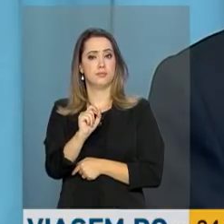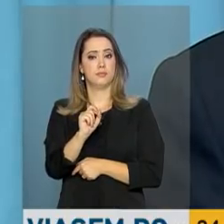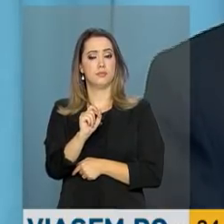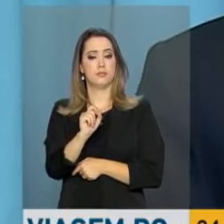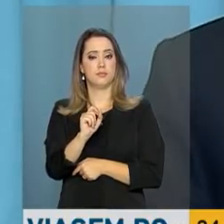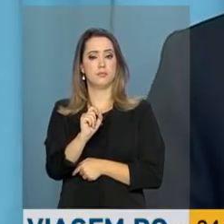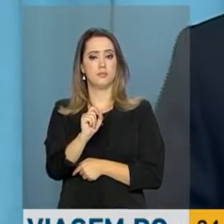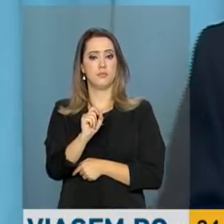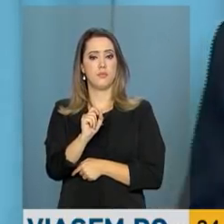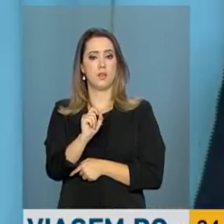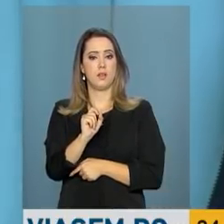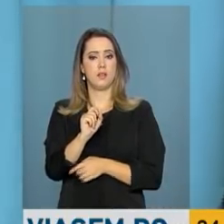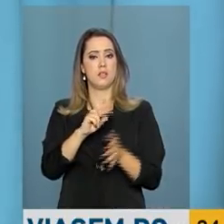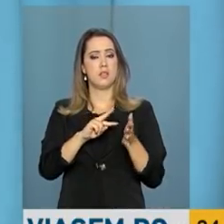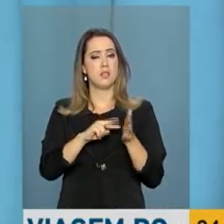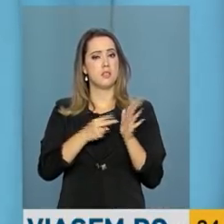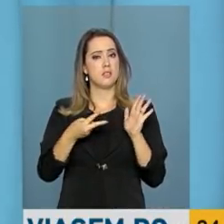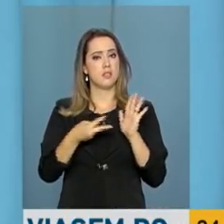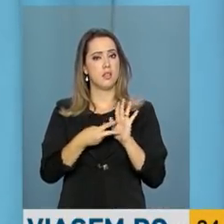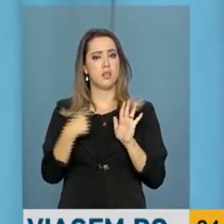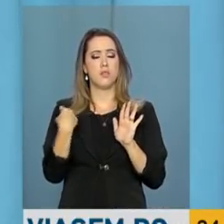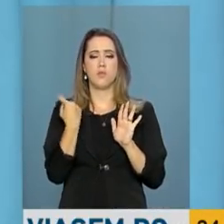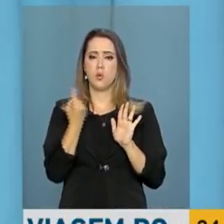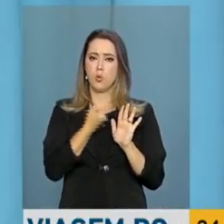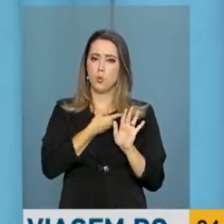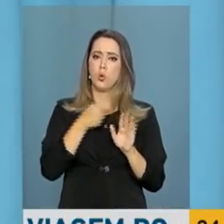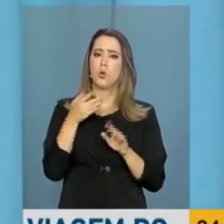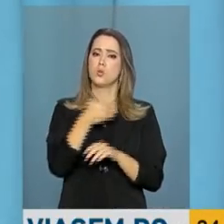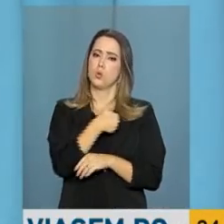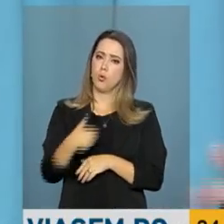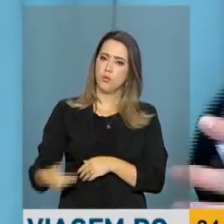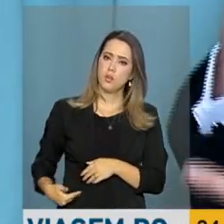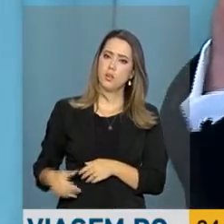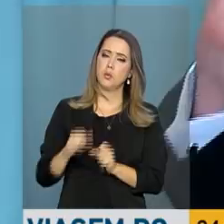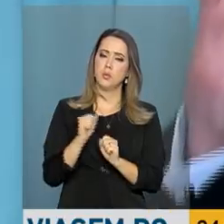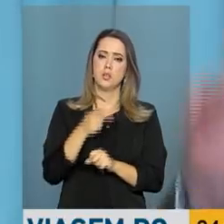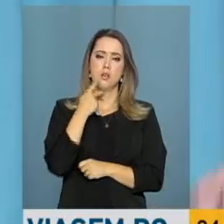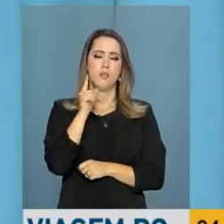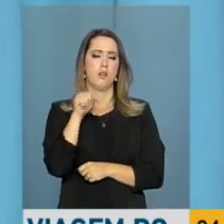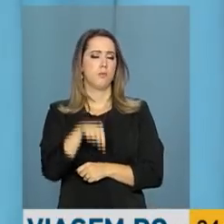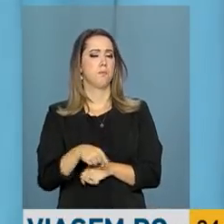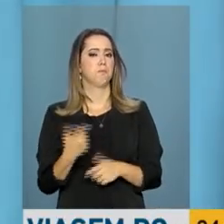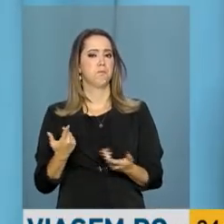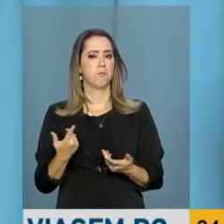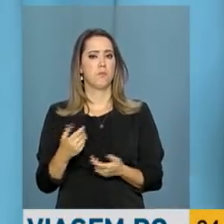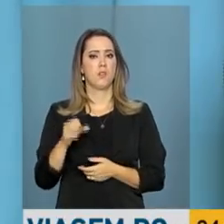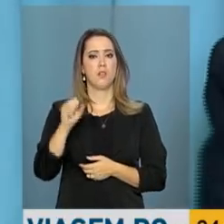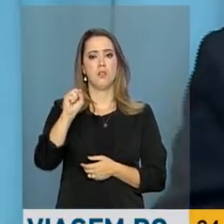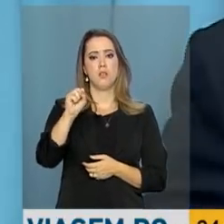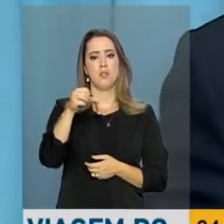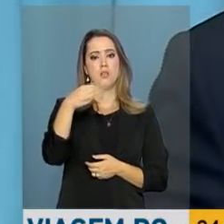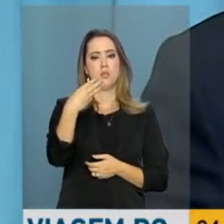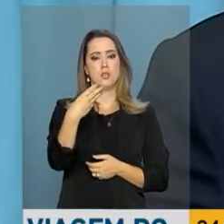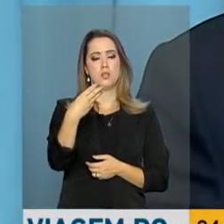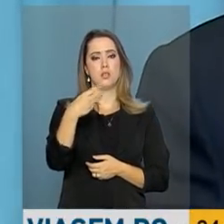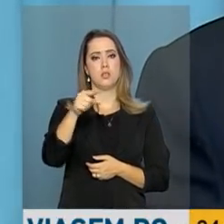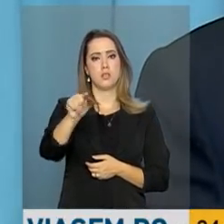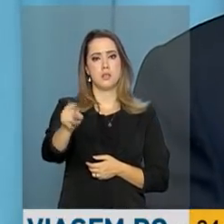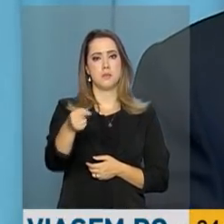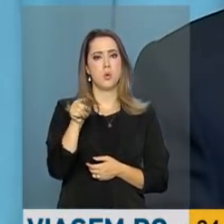que reproduz a imagem do nosso governo. Poderia falar aqui dos 83 mil pontos